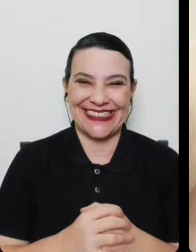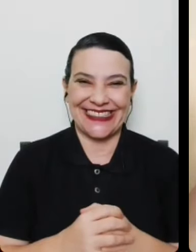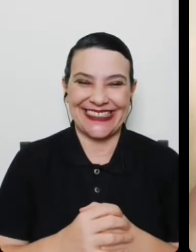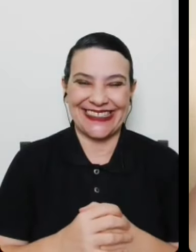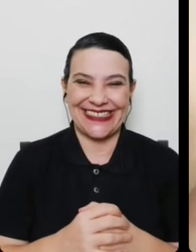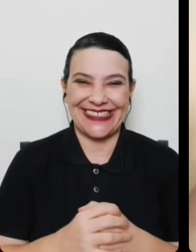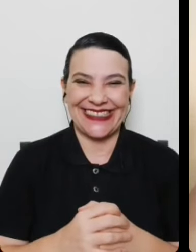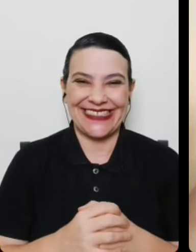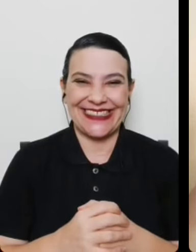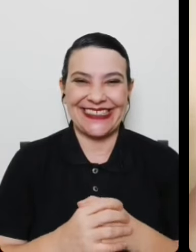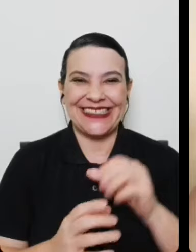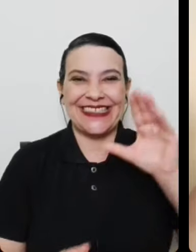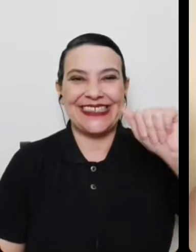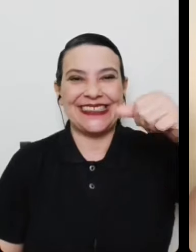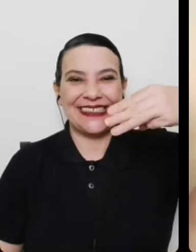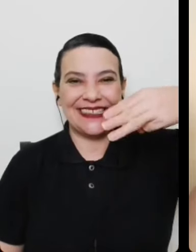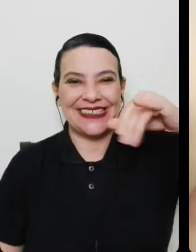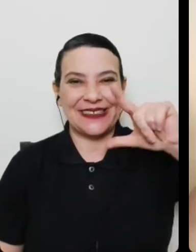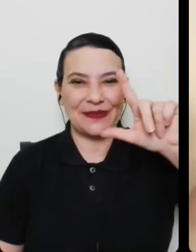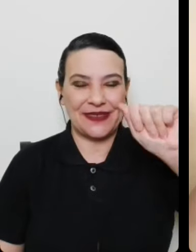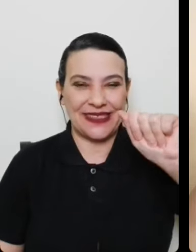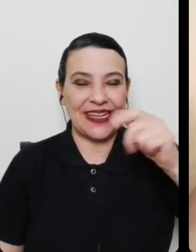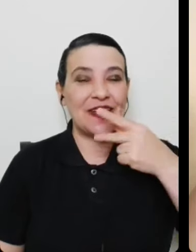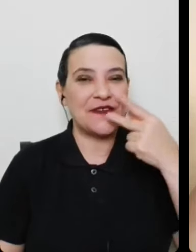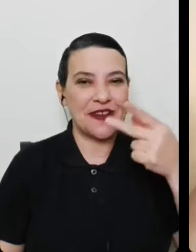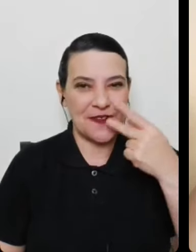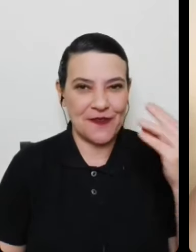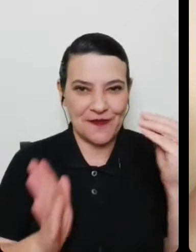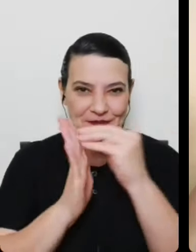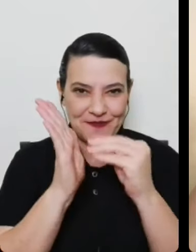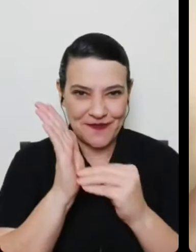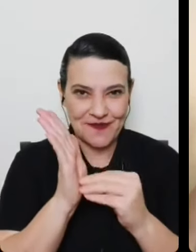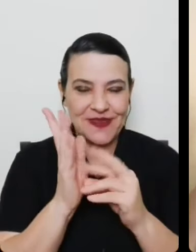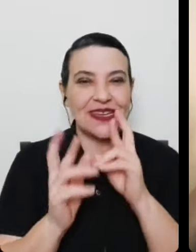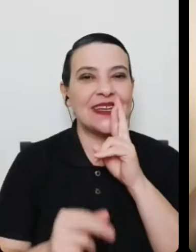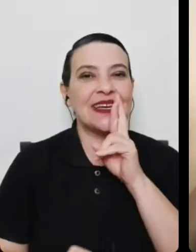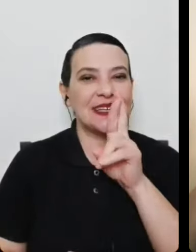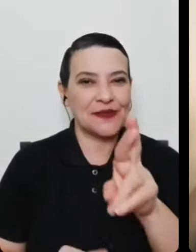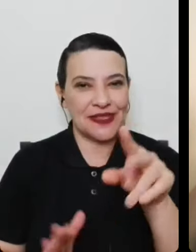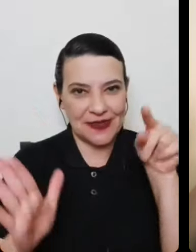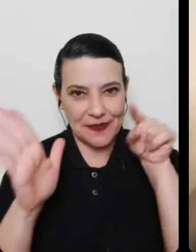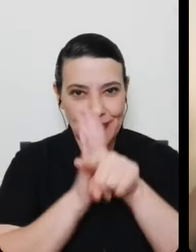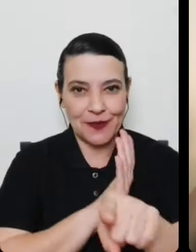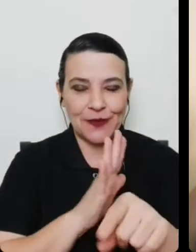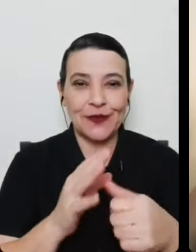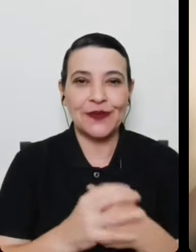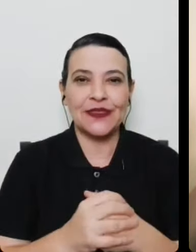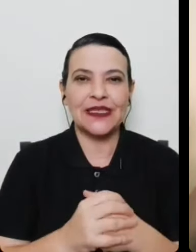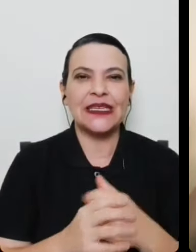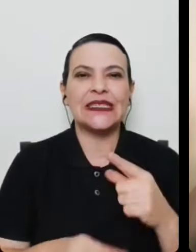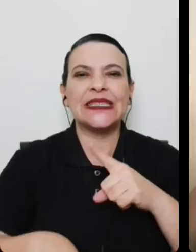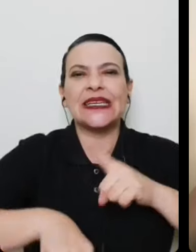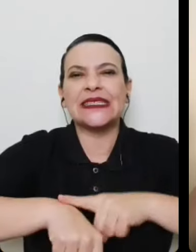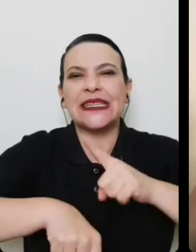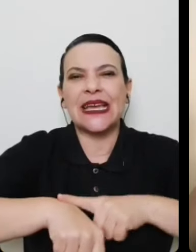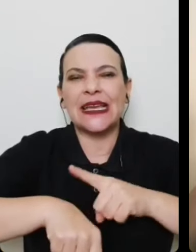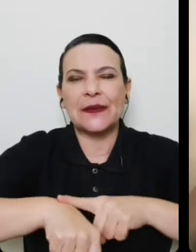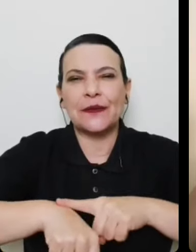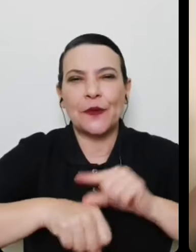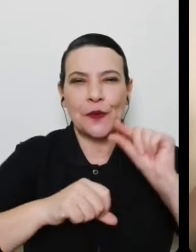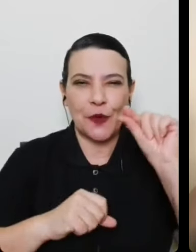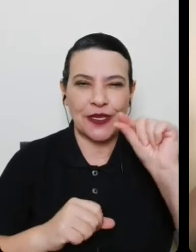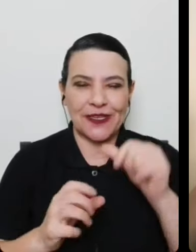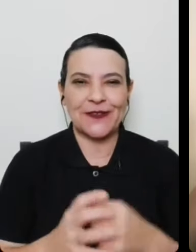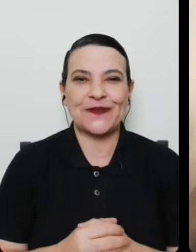A Camila deu uma continuidade aqui na resposta, na perguntinha dela. A gente tem pouquinho de tempo ainda, né? Deixa eu